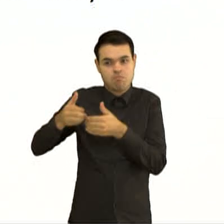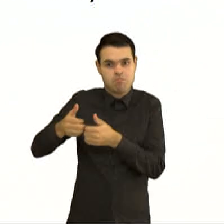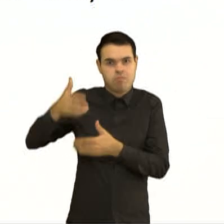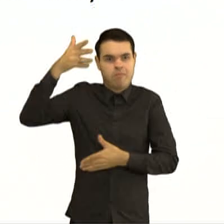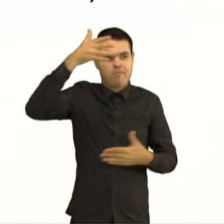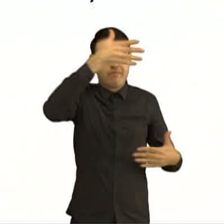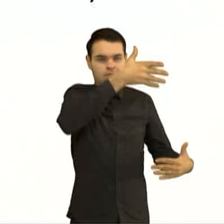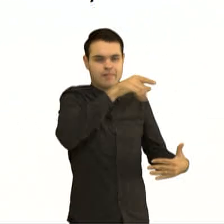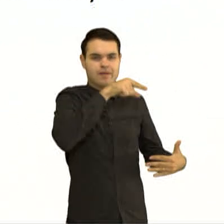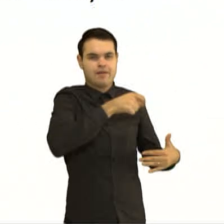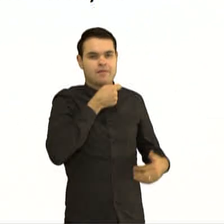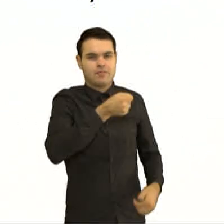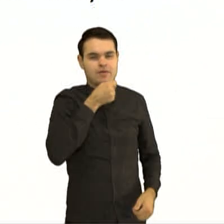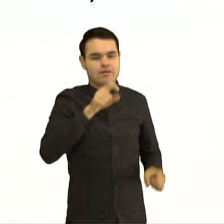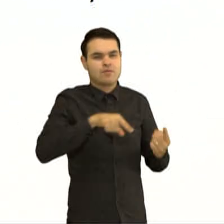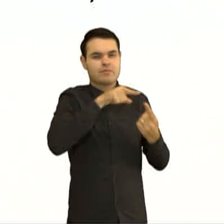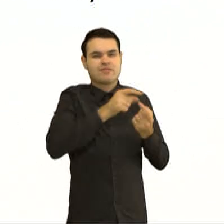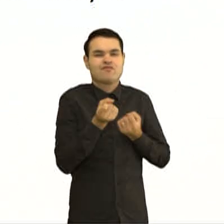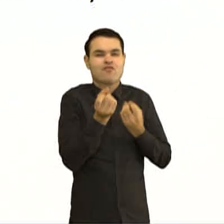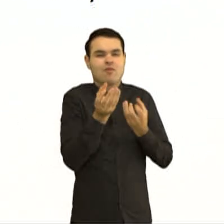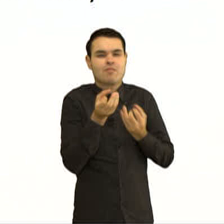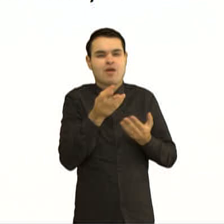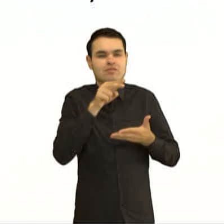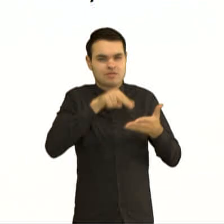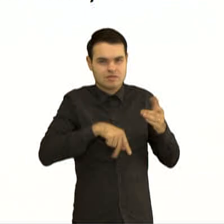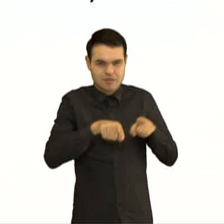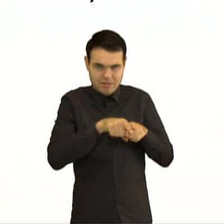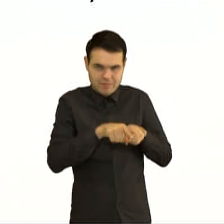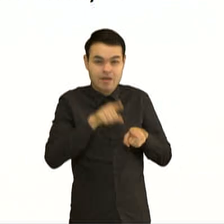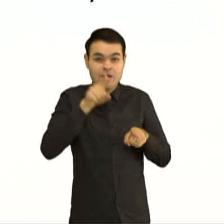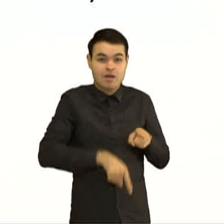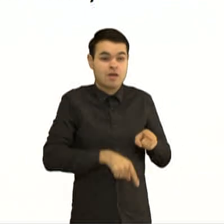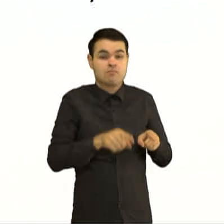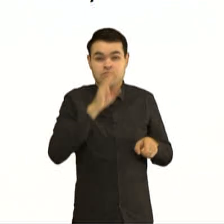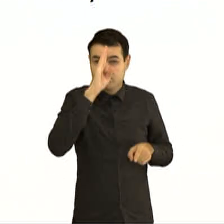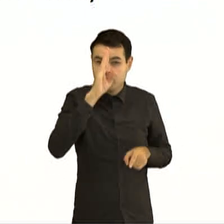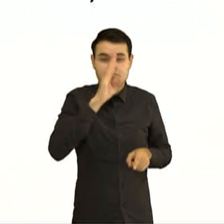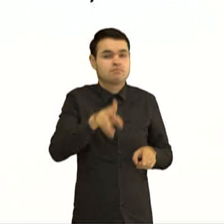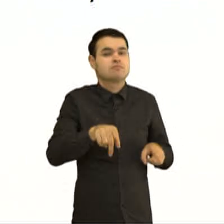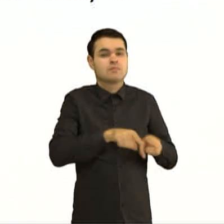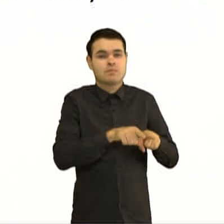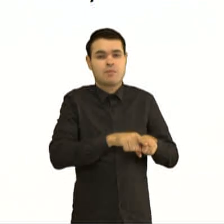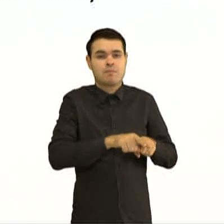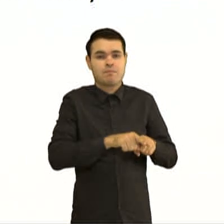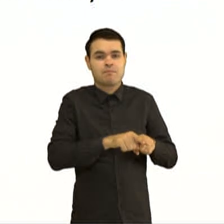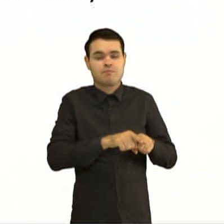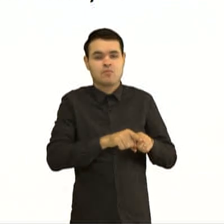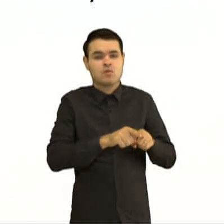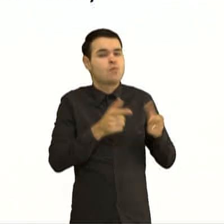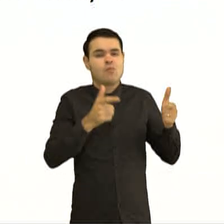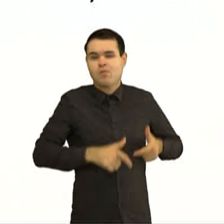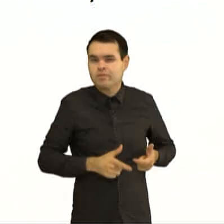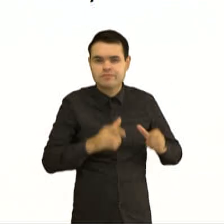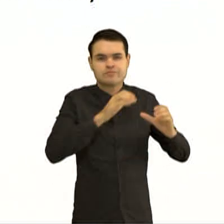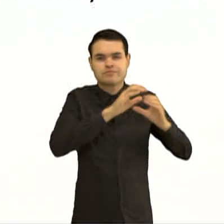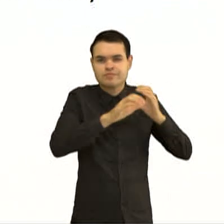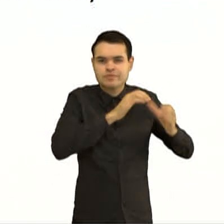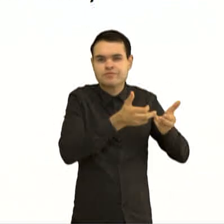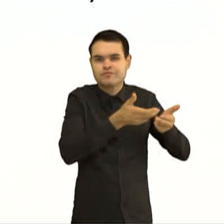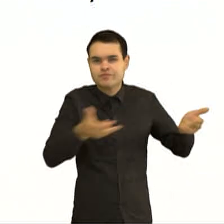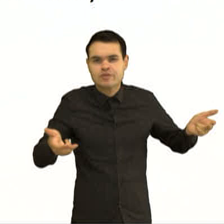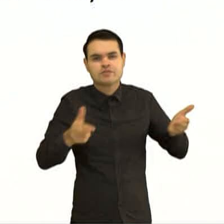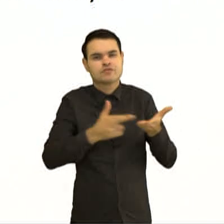objetivo também de informar o leitor. Também circula nos principais meios de comunicação, jornais,